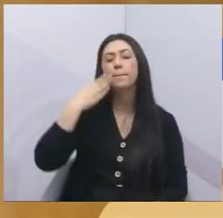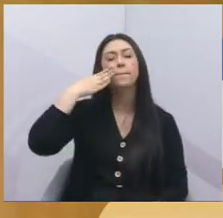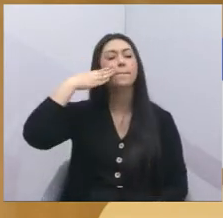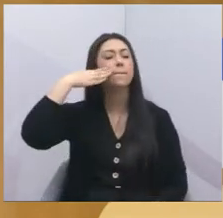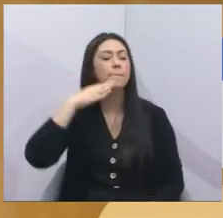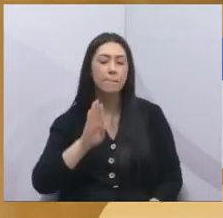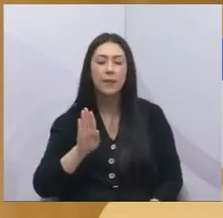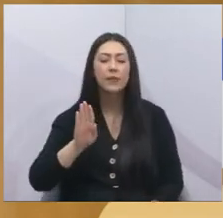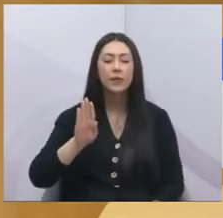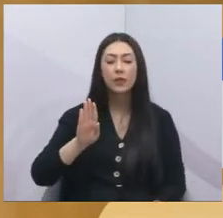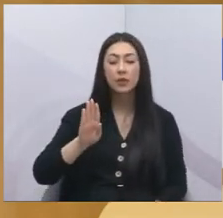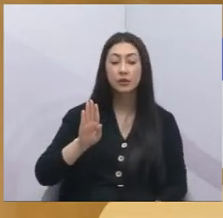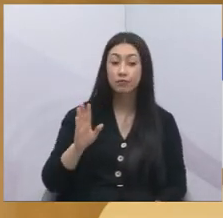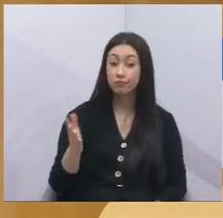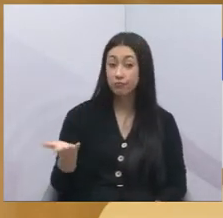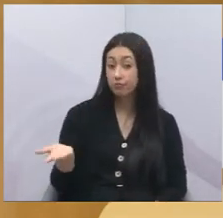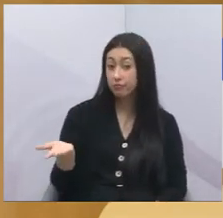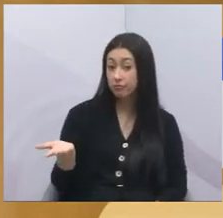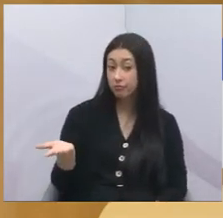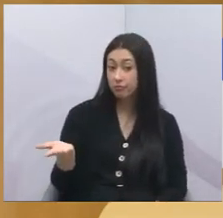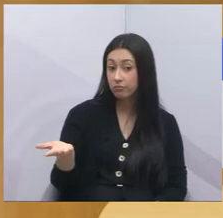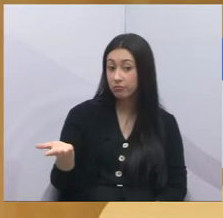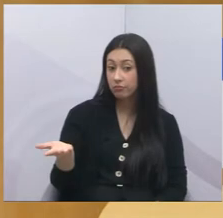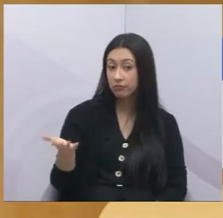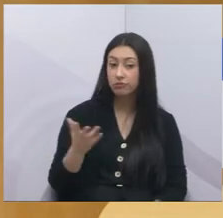ainda sem ter a anuência da Câmara?